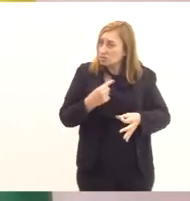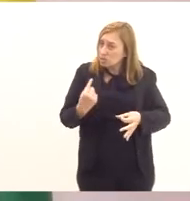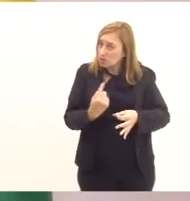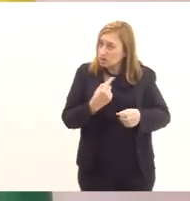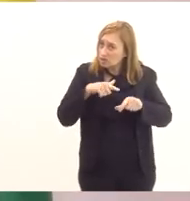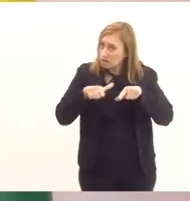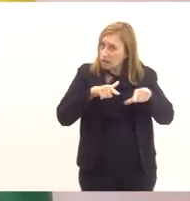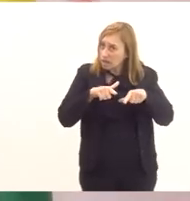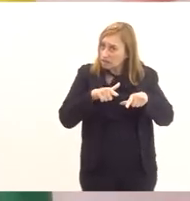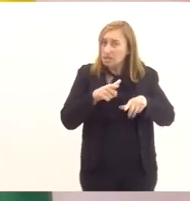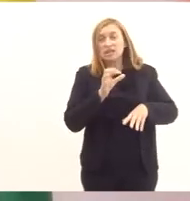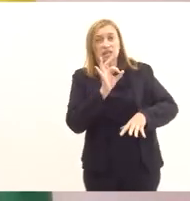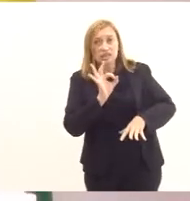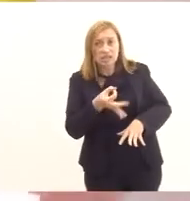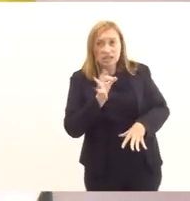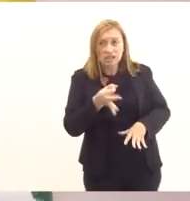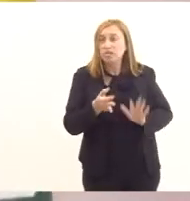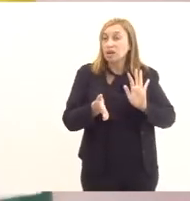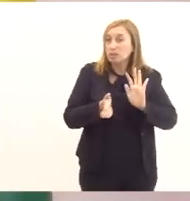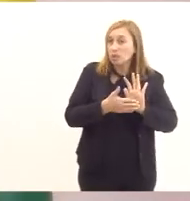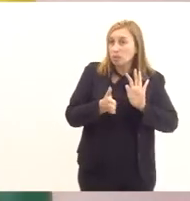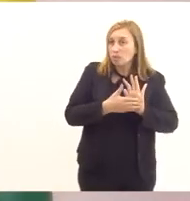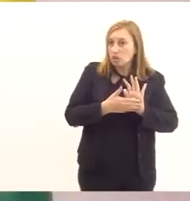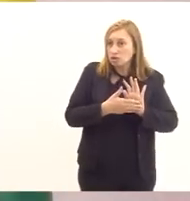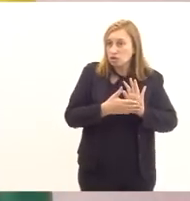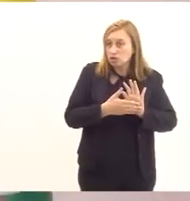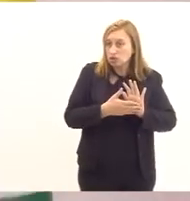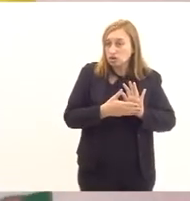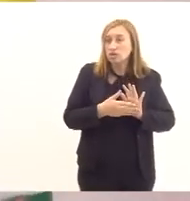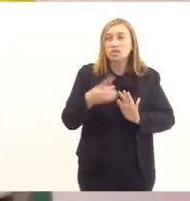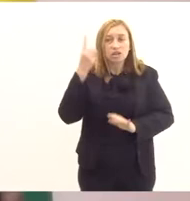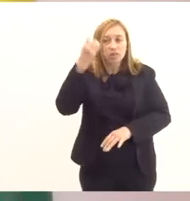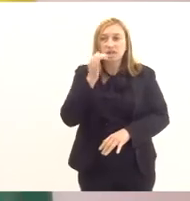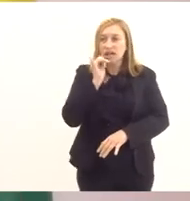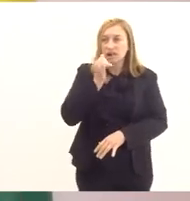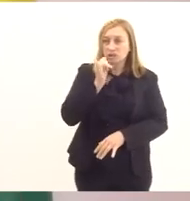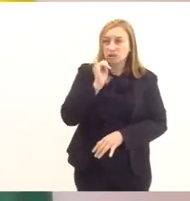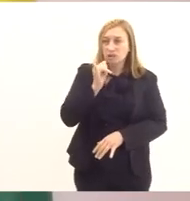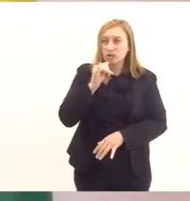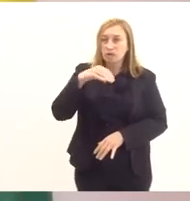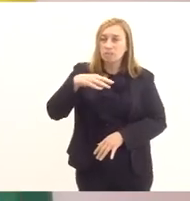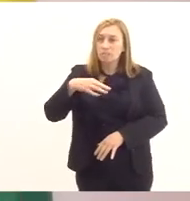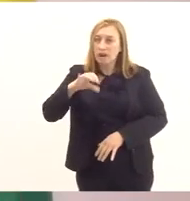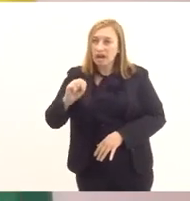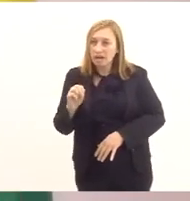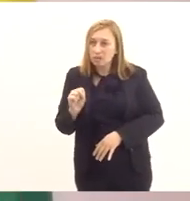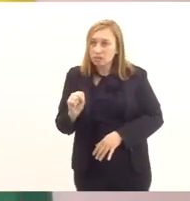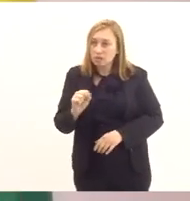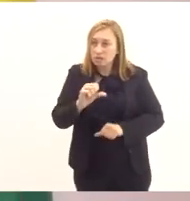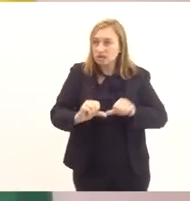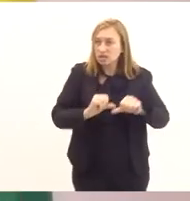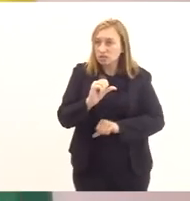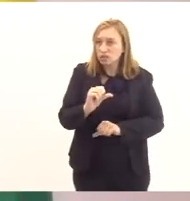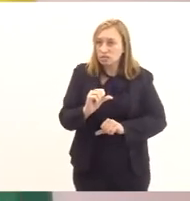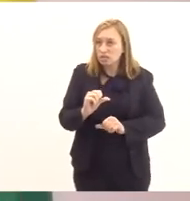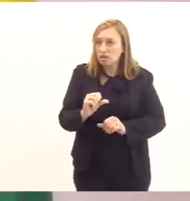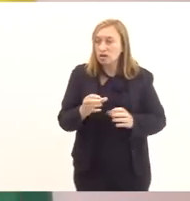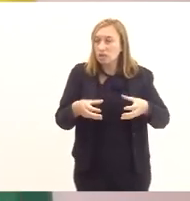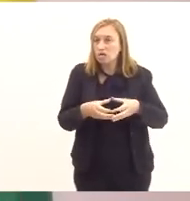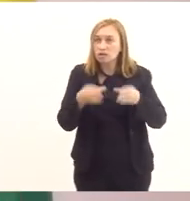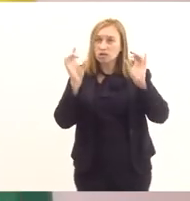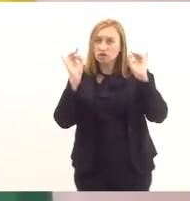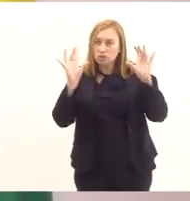e obviamente é o proposta da proposição do deputado relator Deputado Marcos Vinicius de transformação dessa comissão